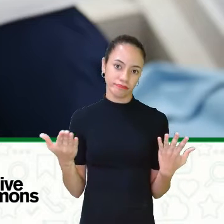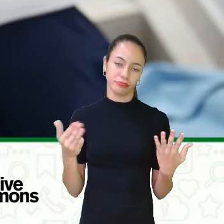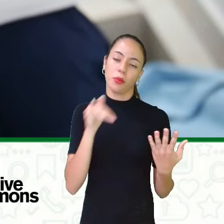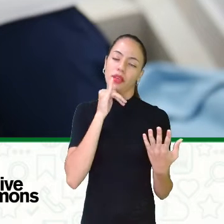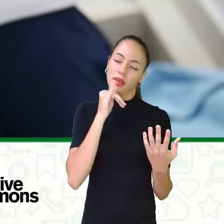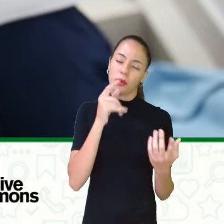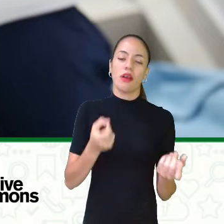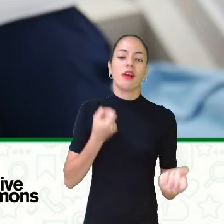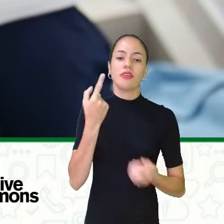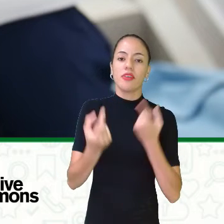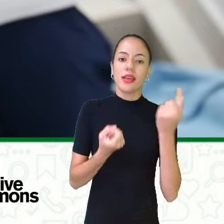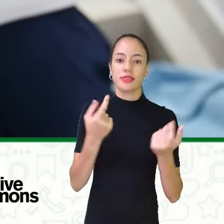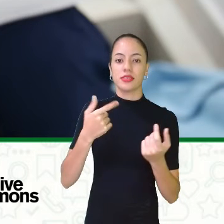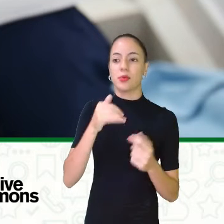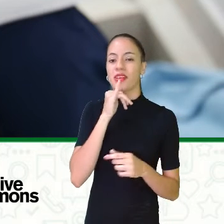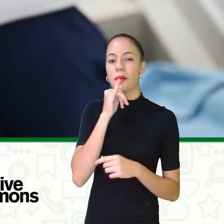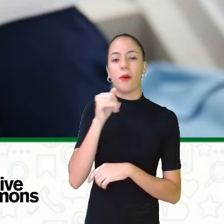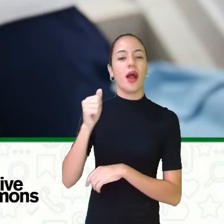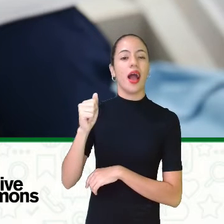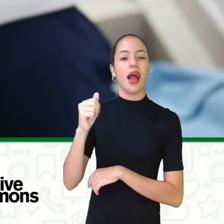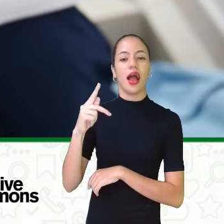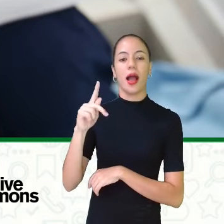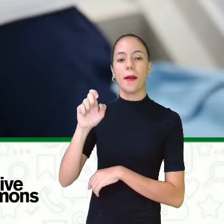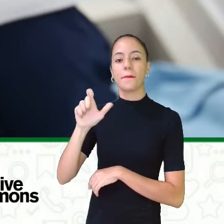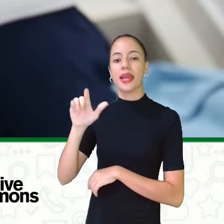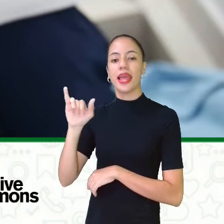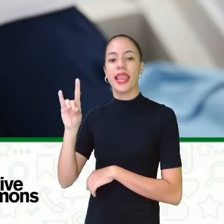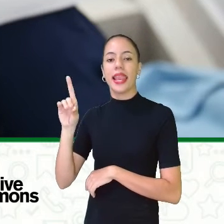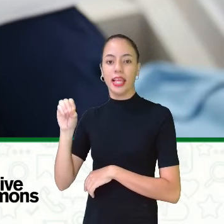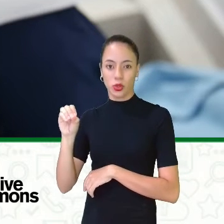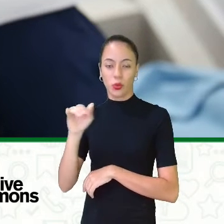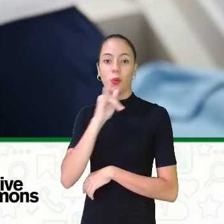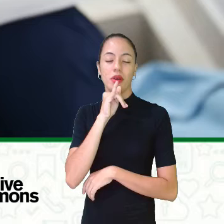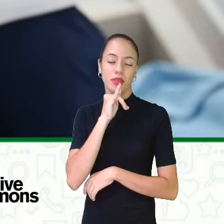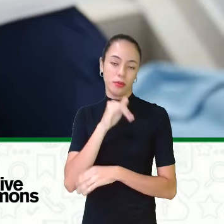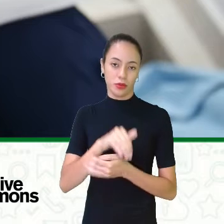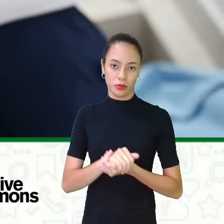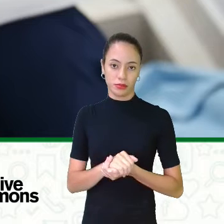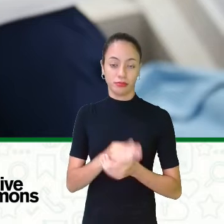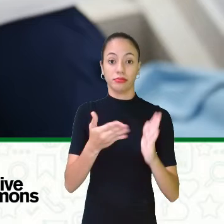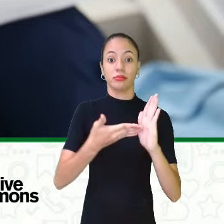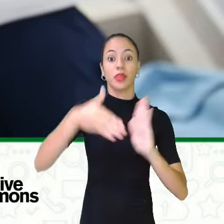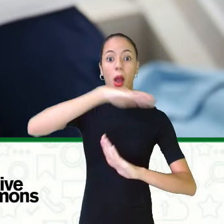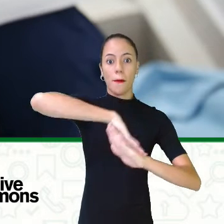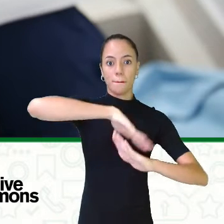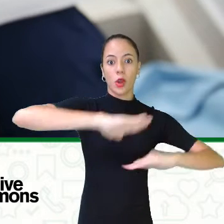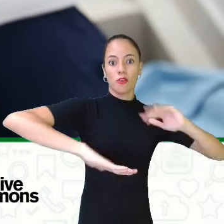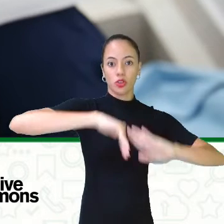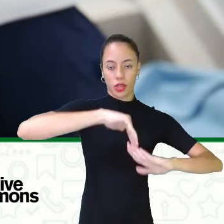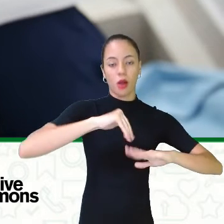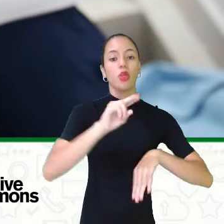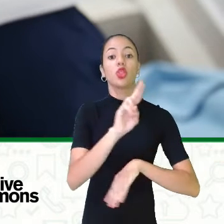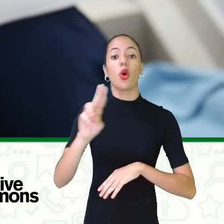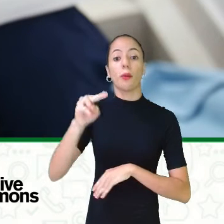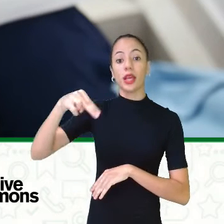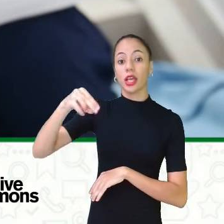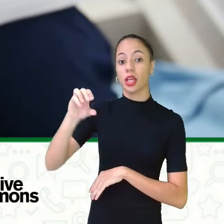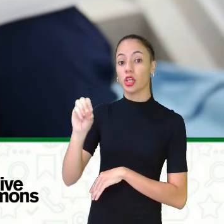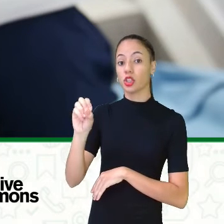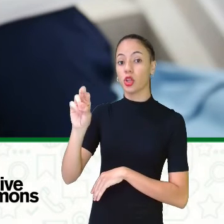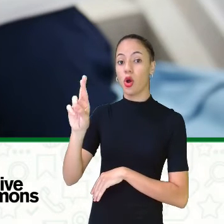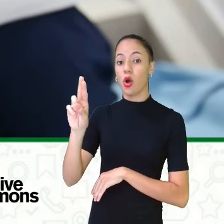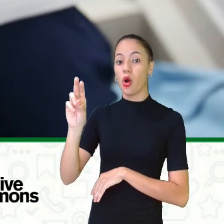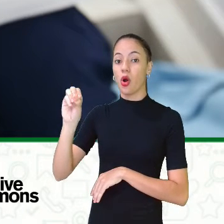você coloca um apelidozinho, né, professor? Por exemplo, temos aqui o nosso caso, Noronha. Sim. O nome dele é